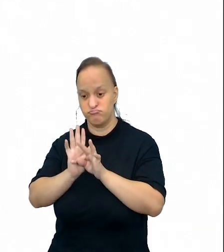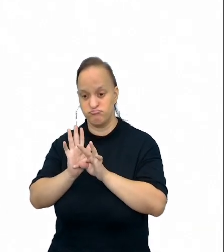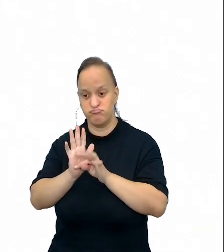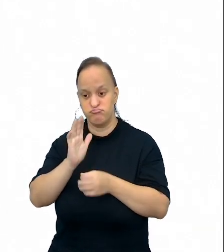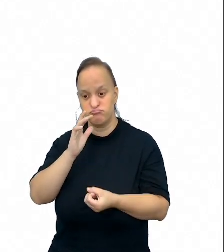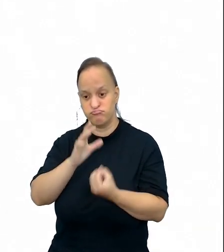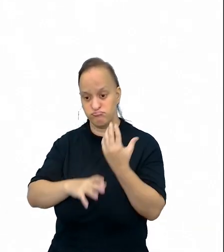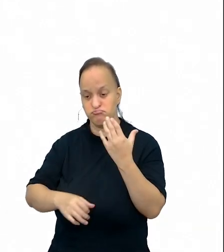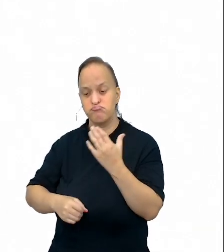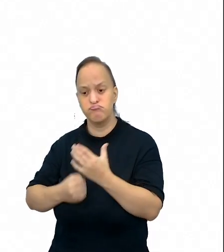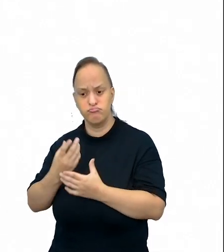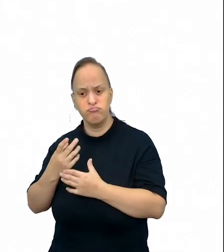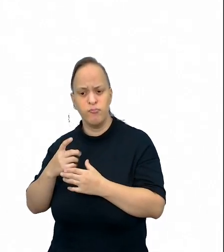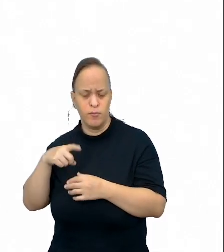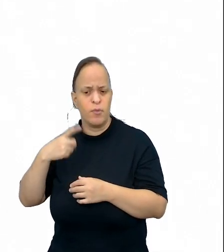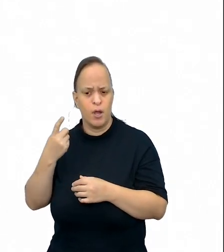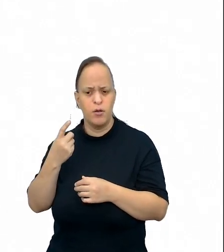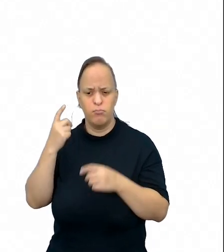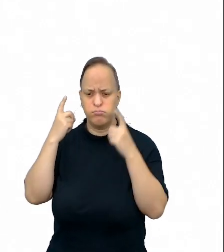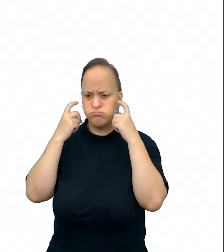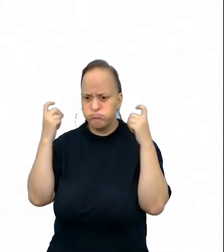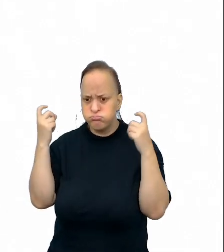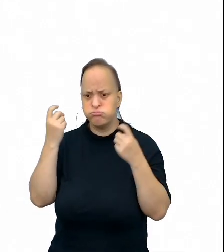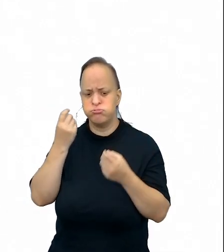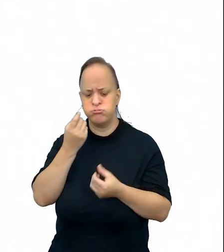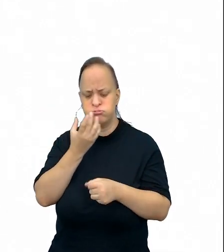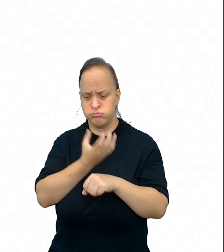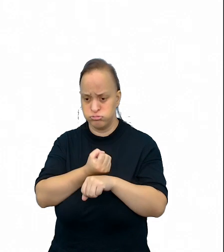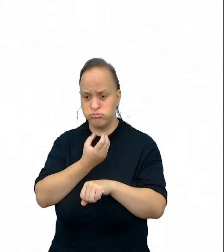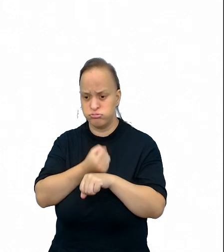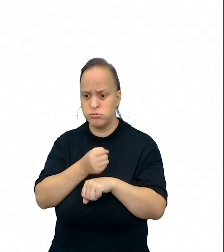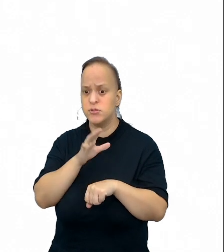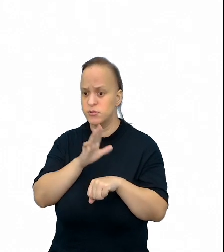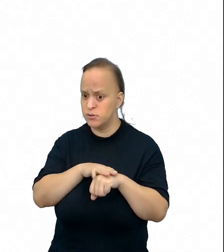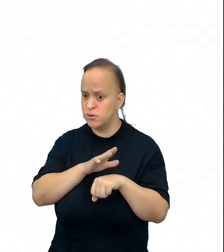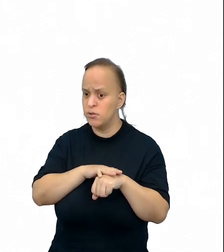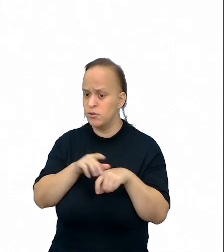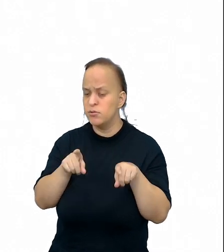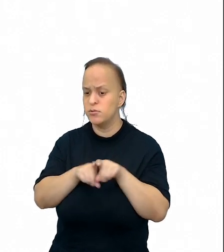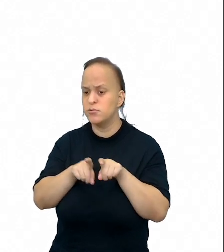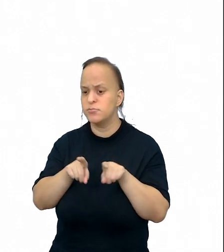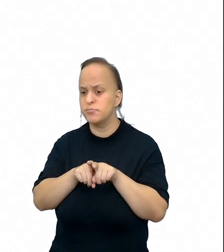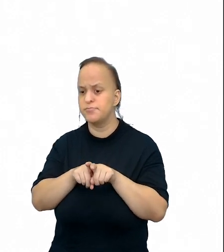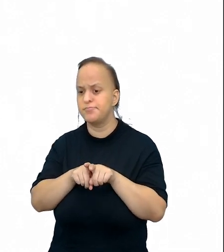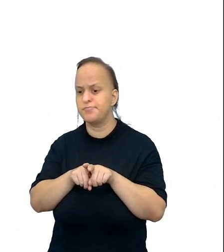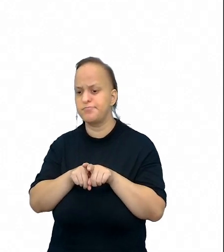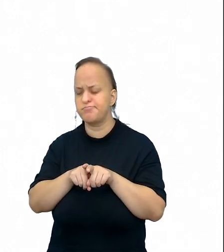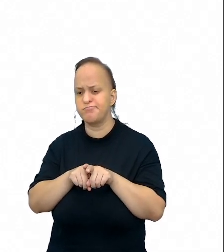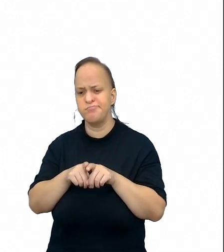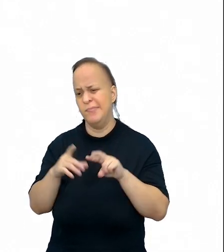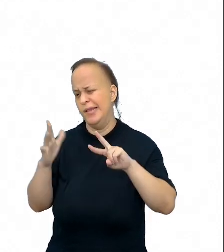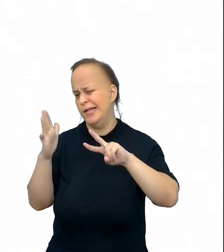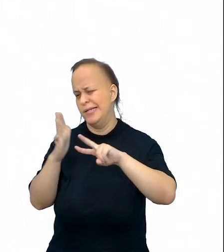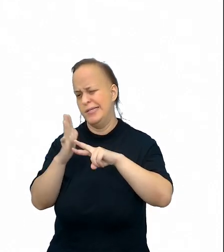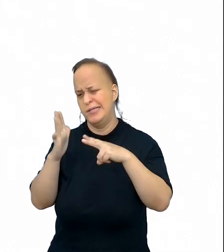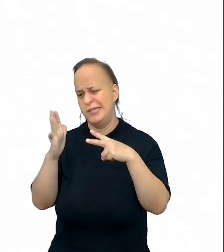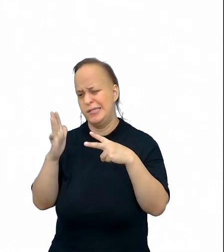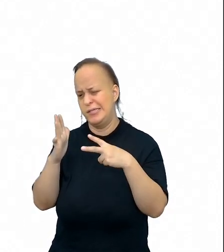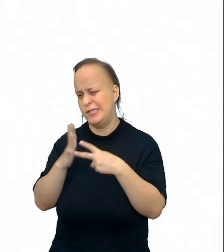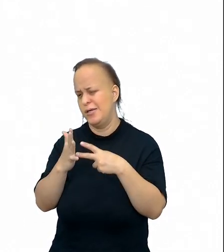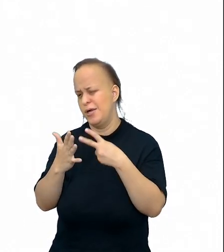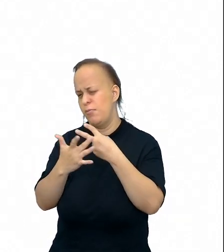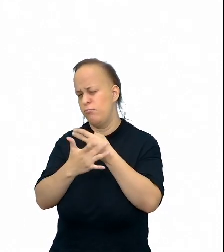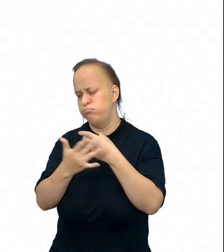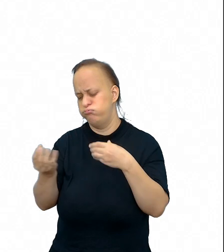seus podcasts também, né? Deve também pensar sobre os elementos multissemióticos quando eles forem a